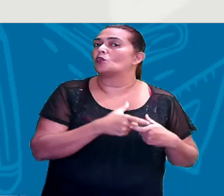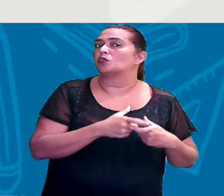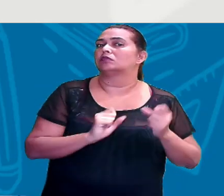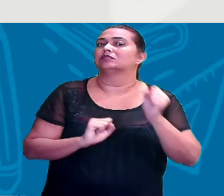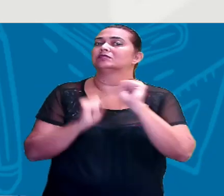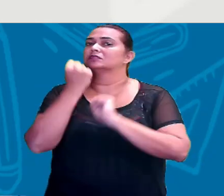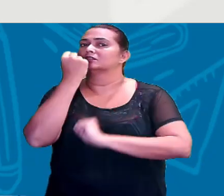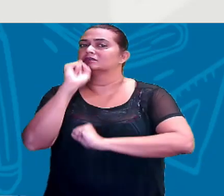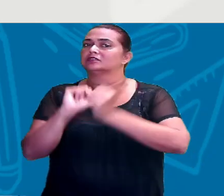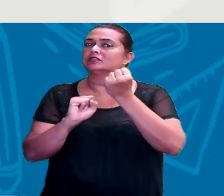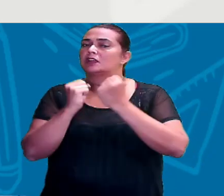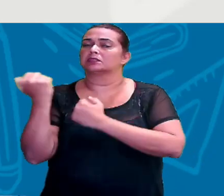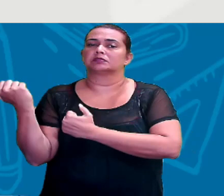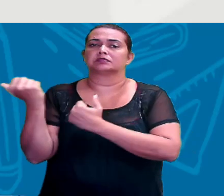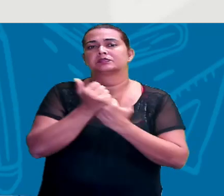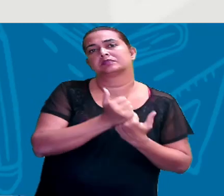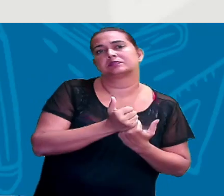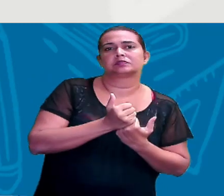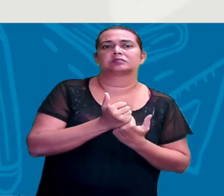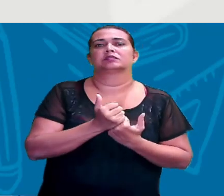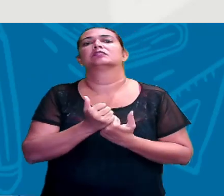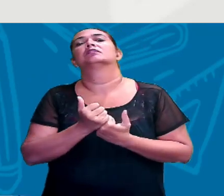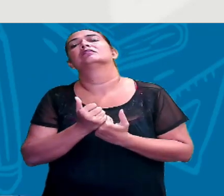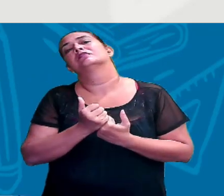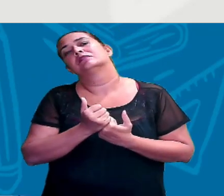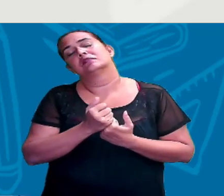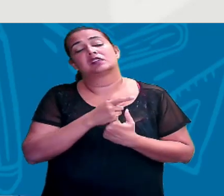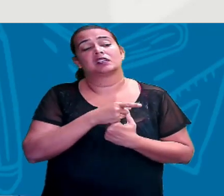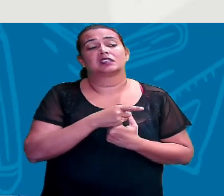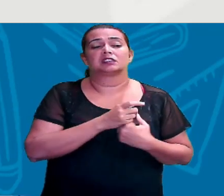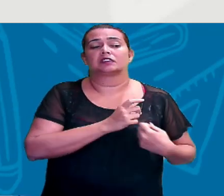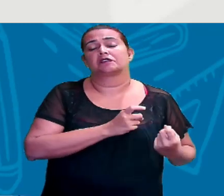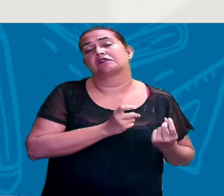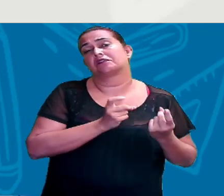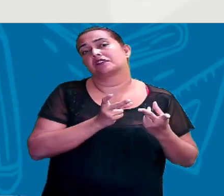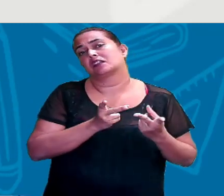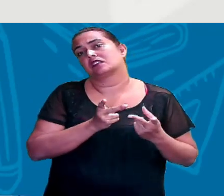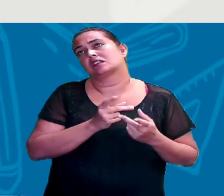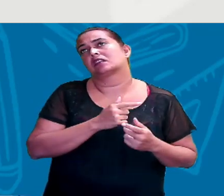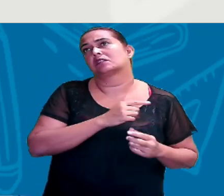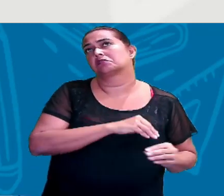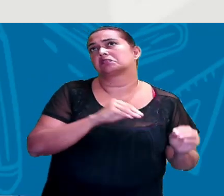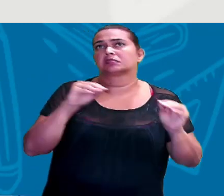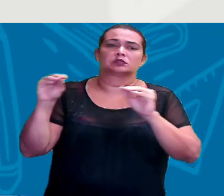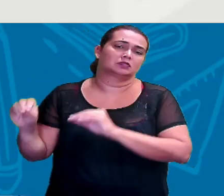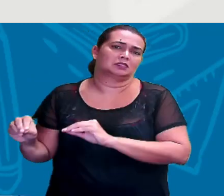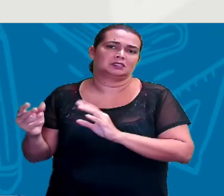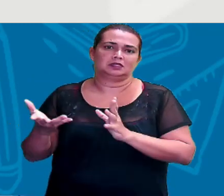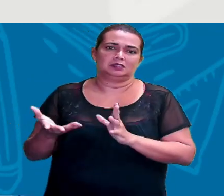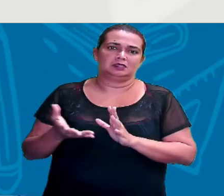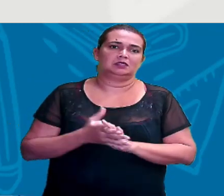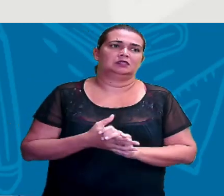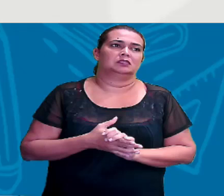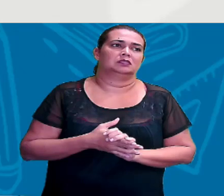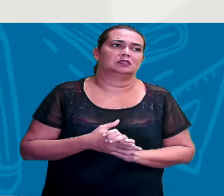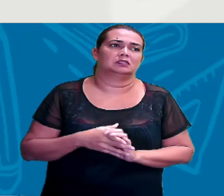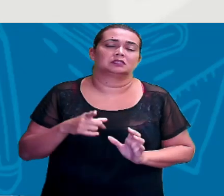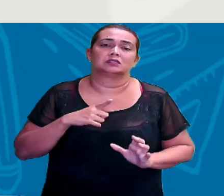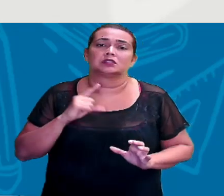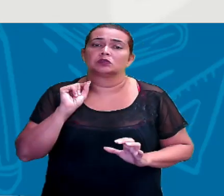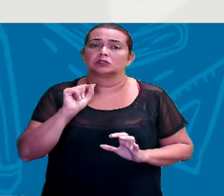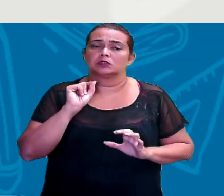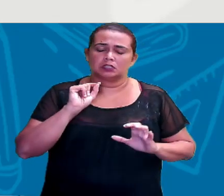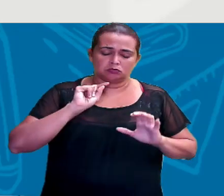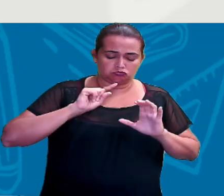e dominando áreas que eram do pequeno produtor e ele tem que sair, tem que tentar a vida em outro lugar. Grandes projetos de